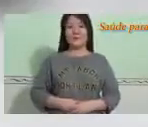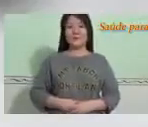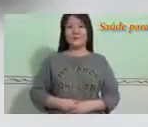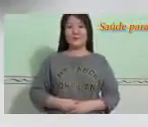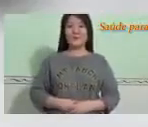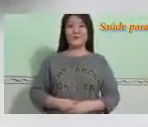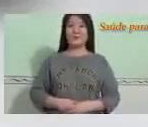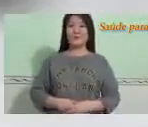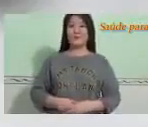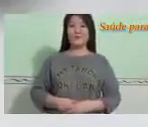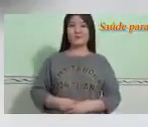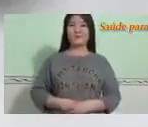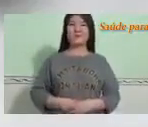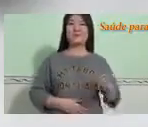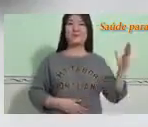doença.